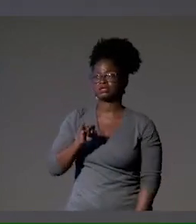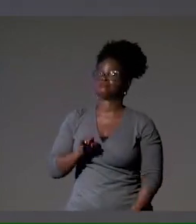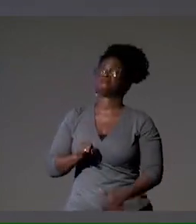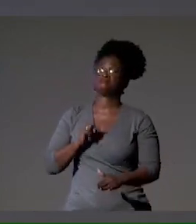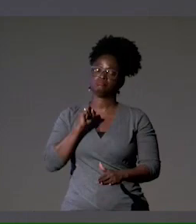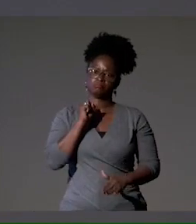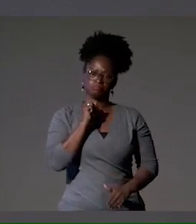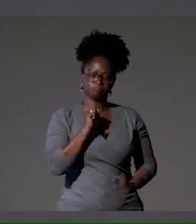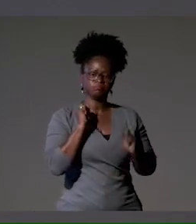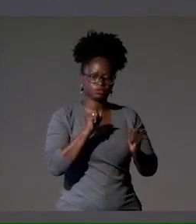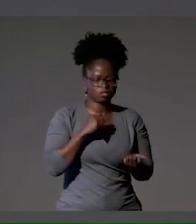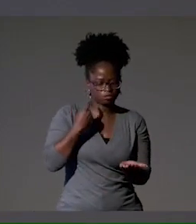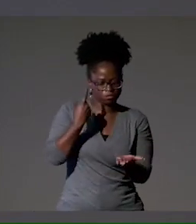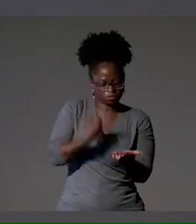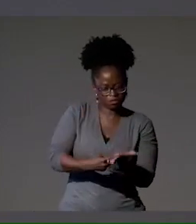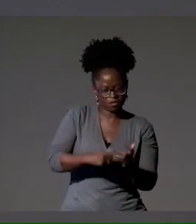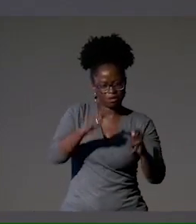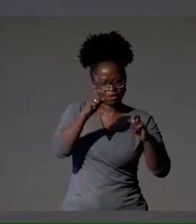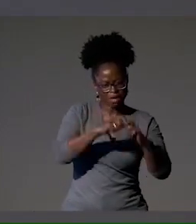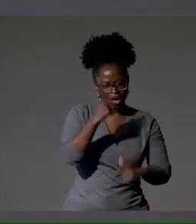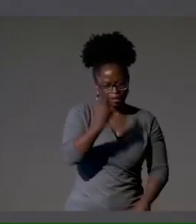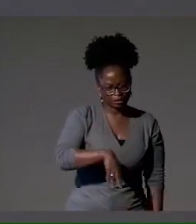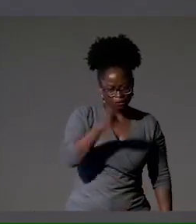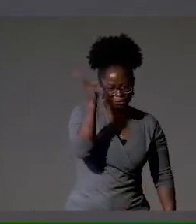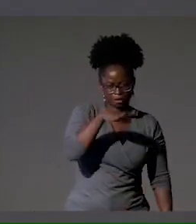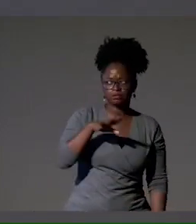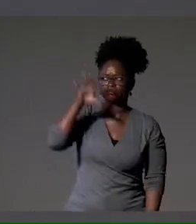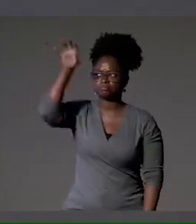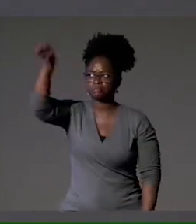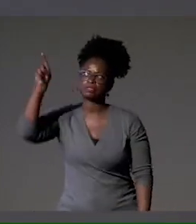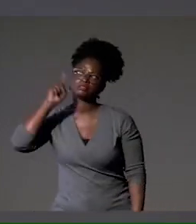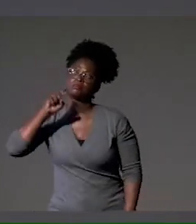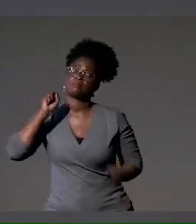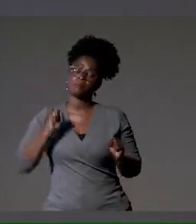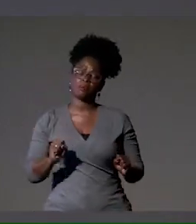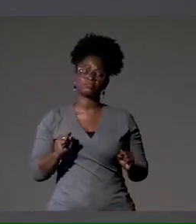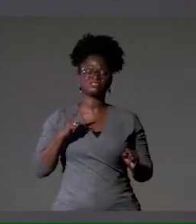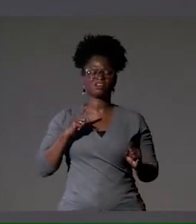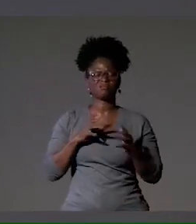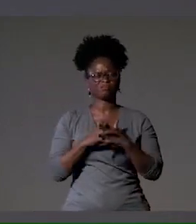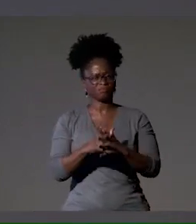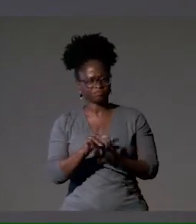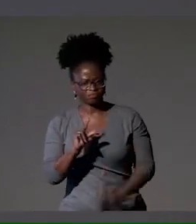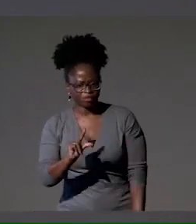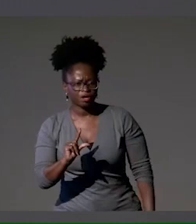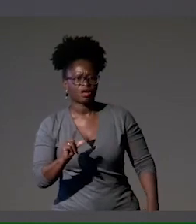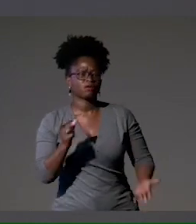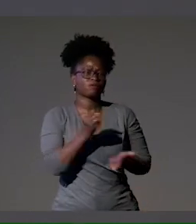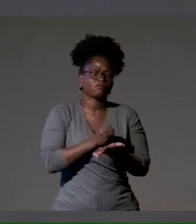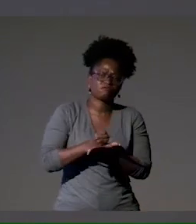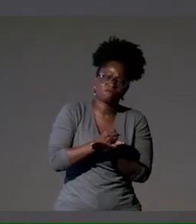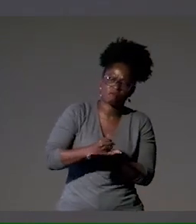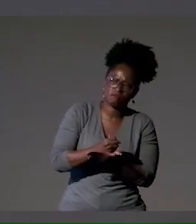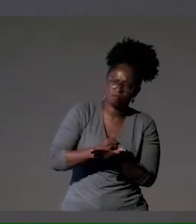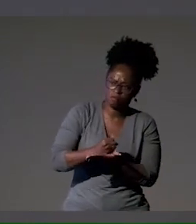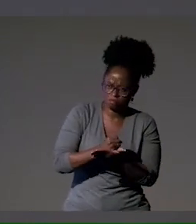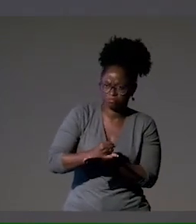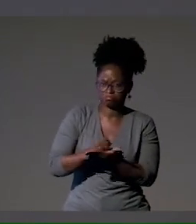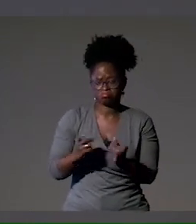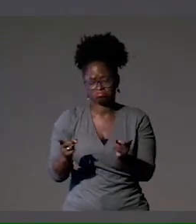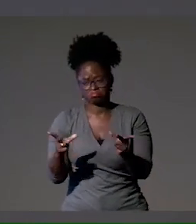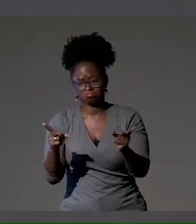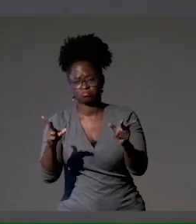Estados Unidos, poderia vir. Então, virou realmente uma coisa muito confusa. E só caiu isso através de uma farmácia de manipulação, que entrou na justiça,